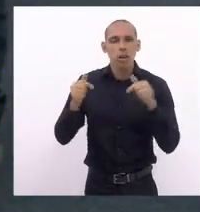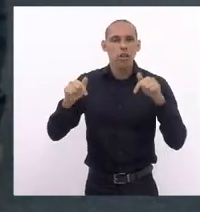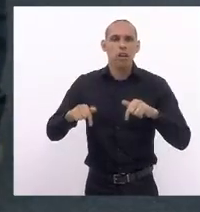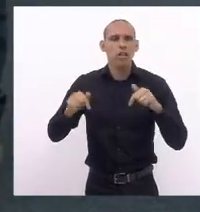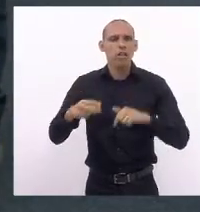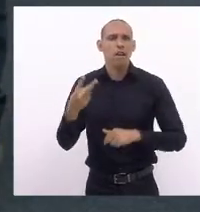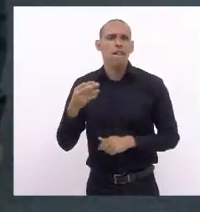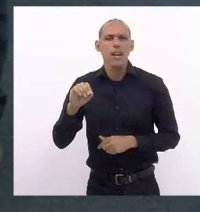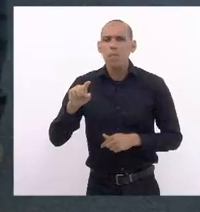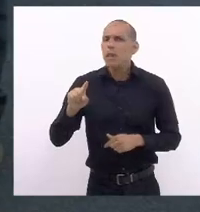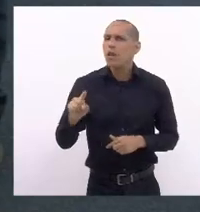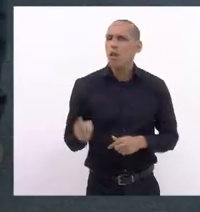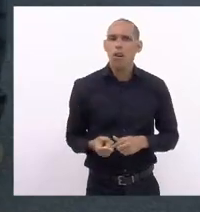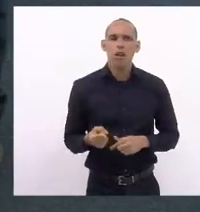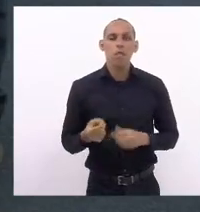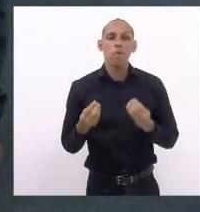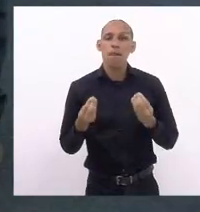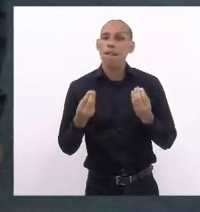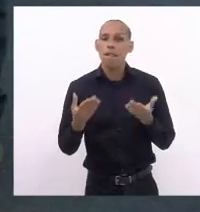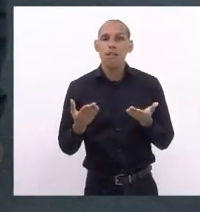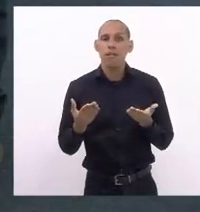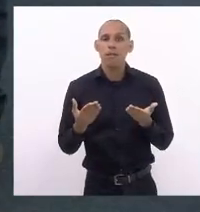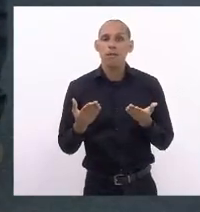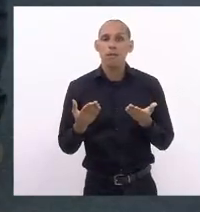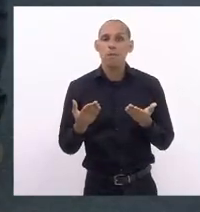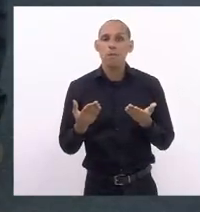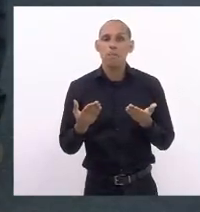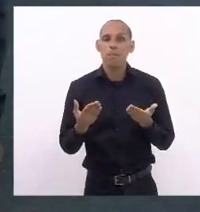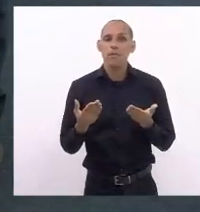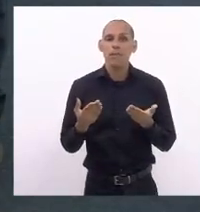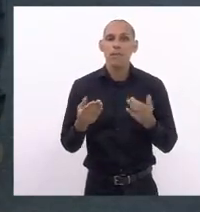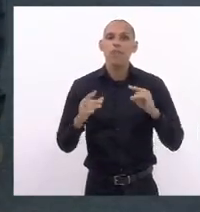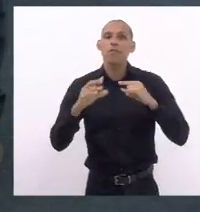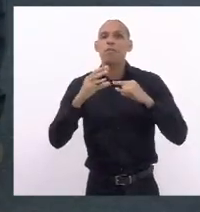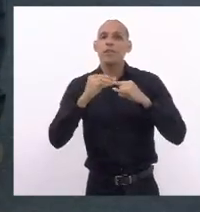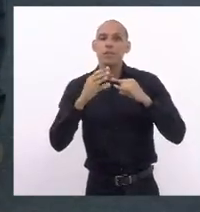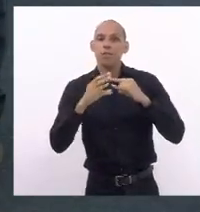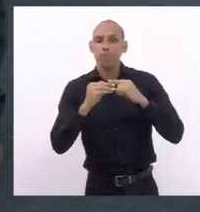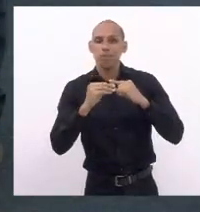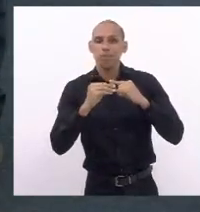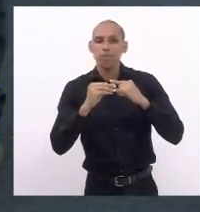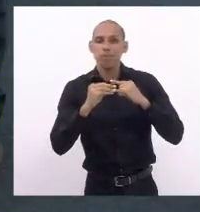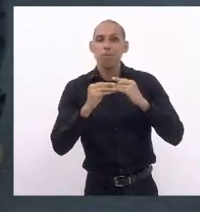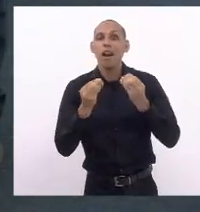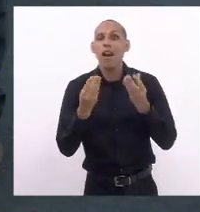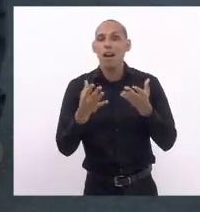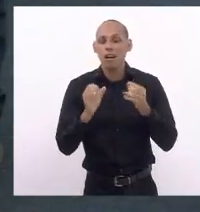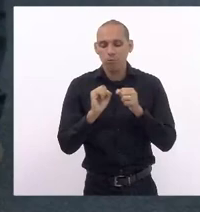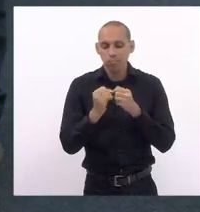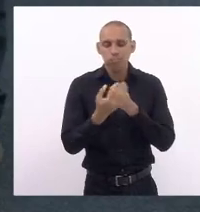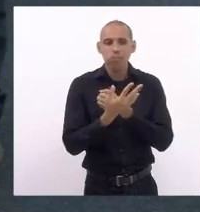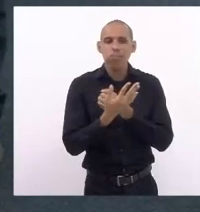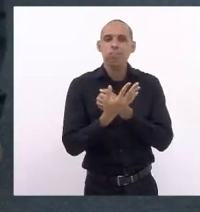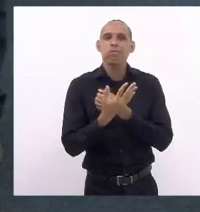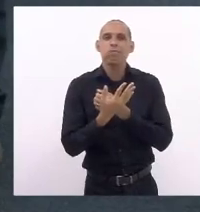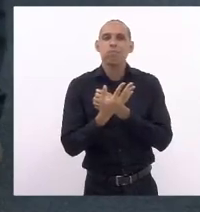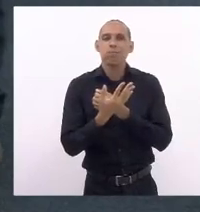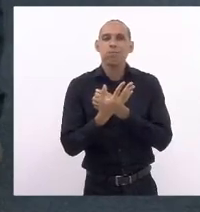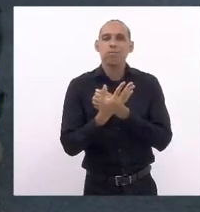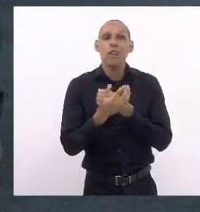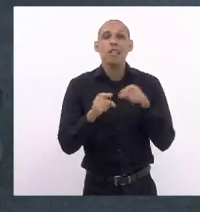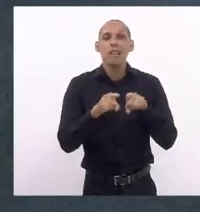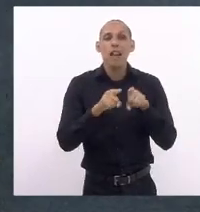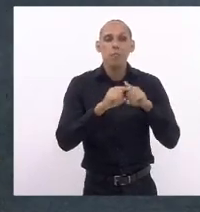20 milhões para aporte financeiro na Fiocruz, poder combater a Covid-19 nas favelas